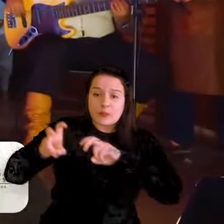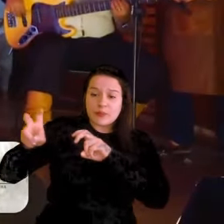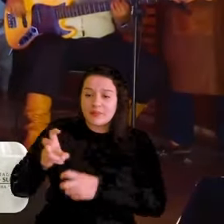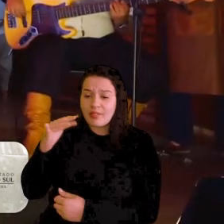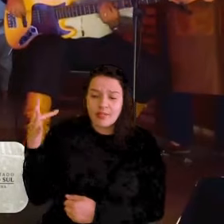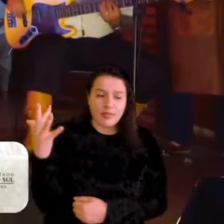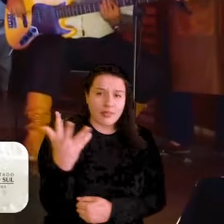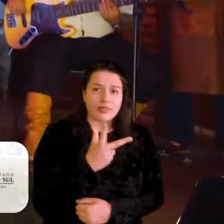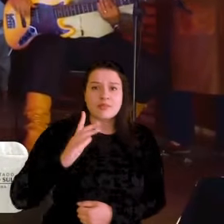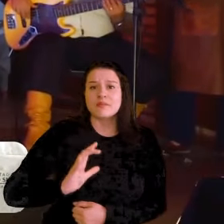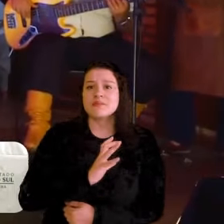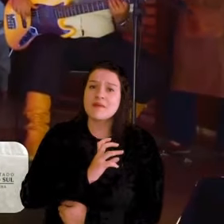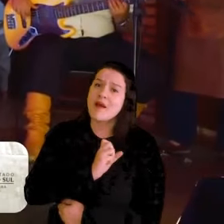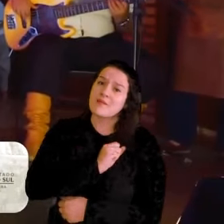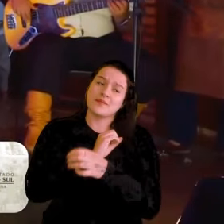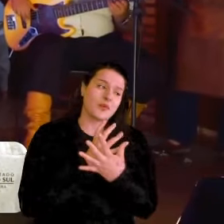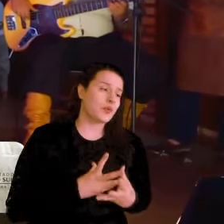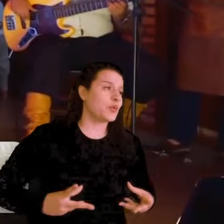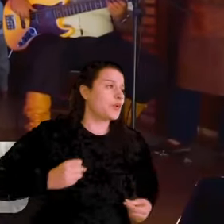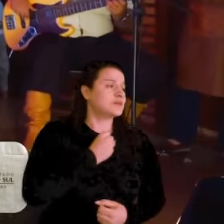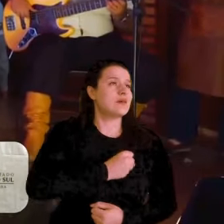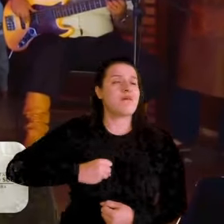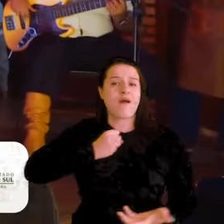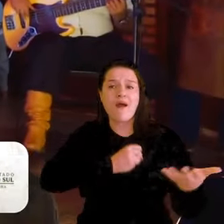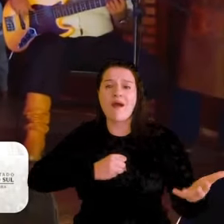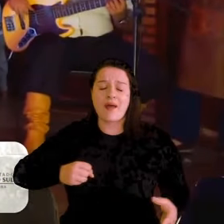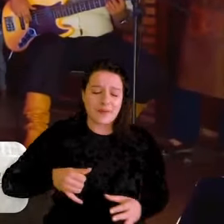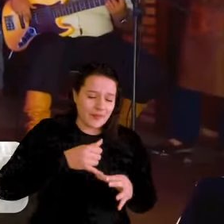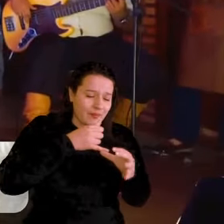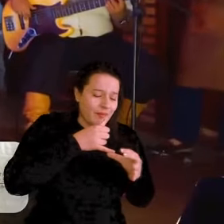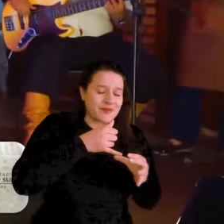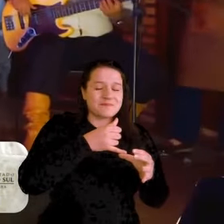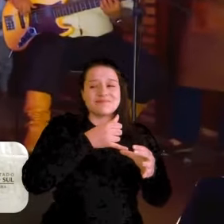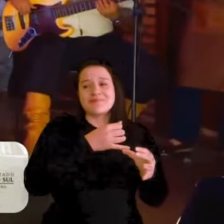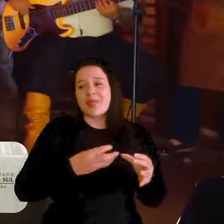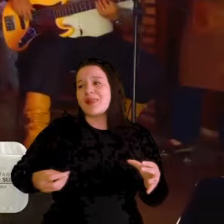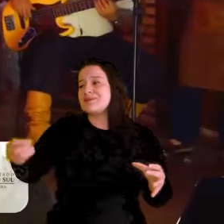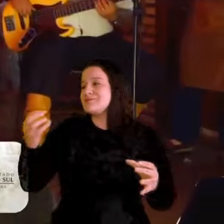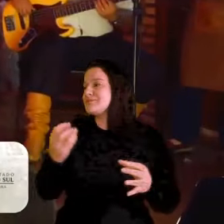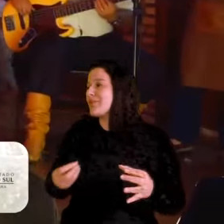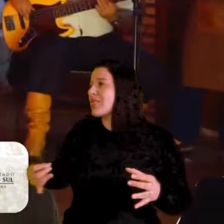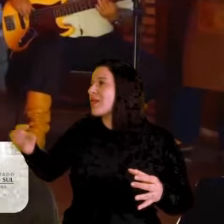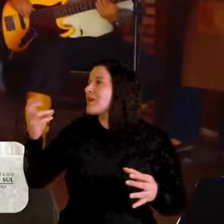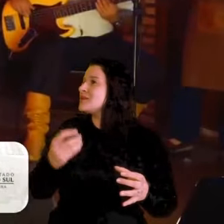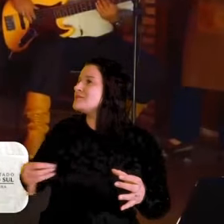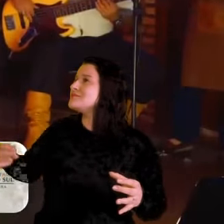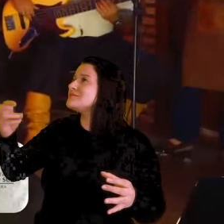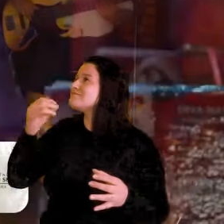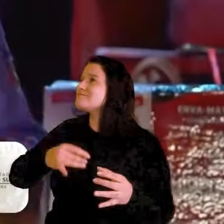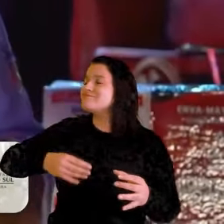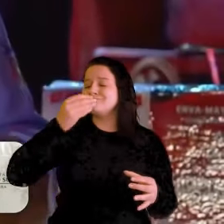alegria, amor, nostalgia, e ficou tão vazio. Até o meu mate perdeu o sabor, e o